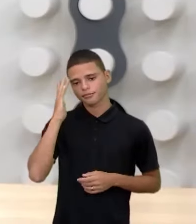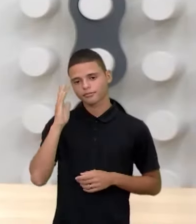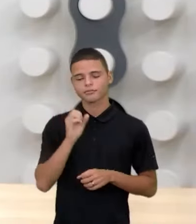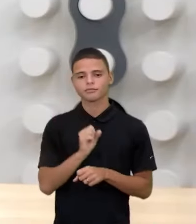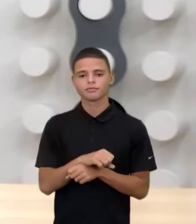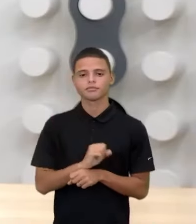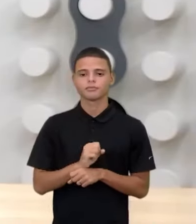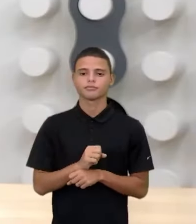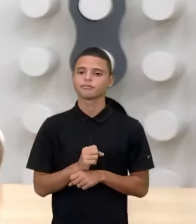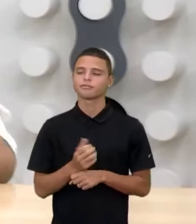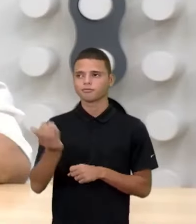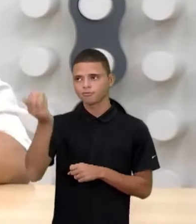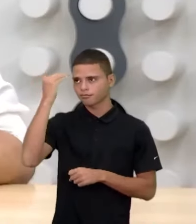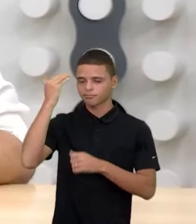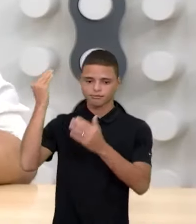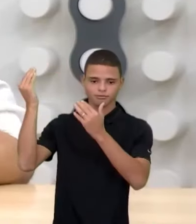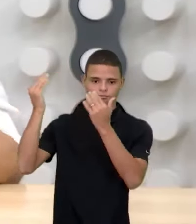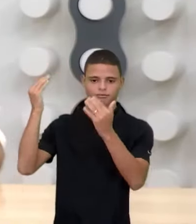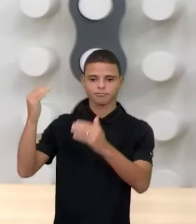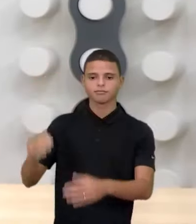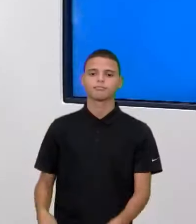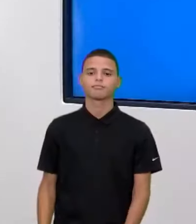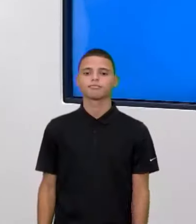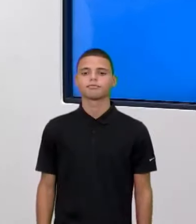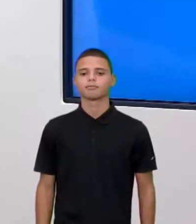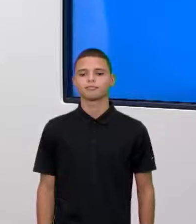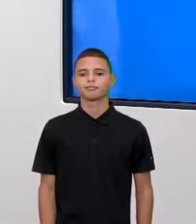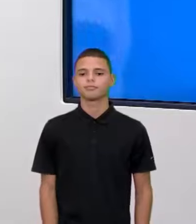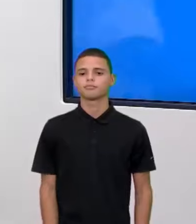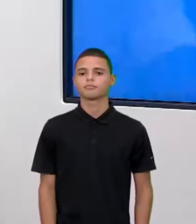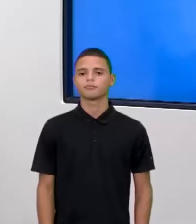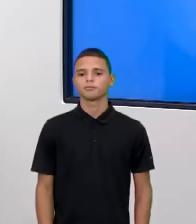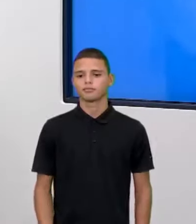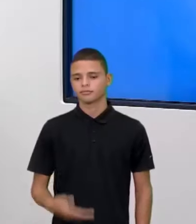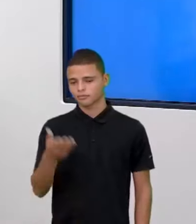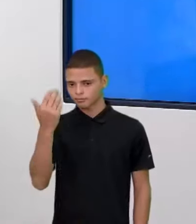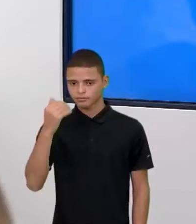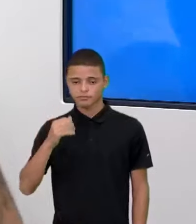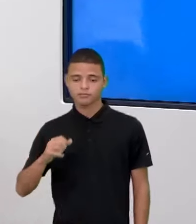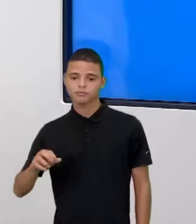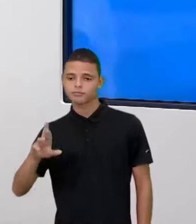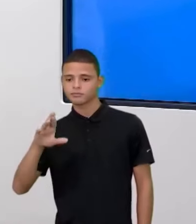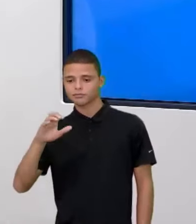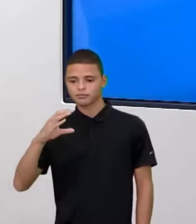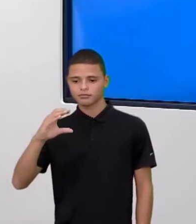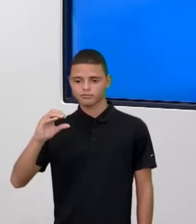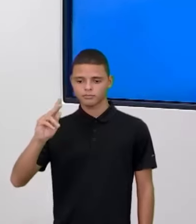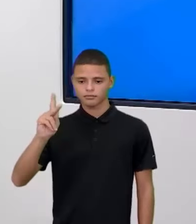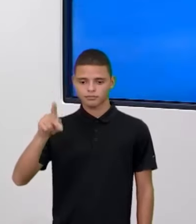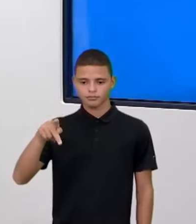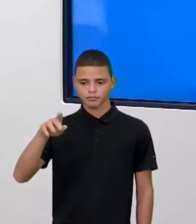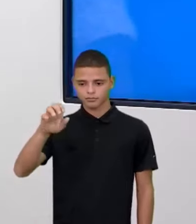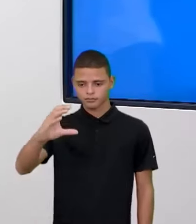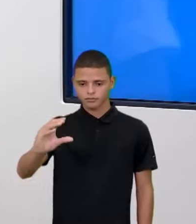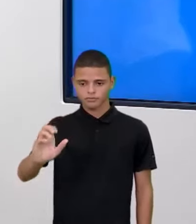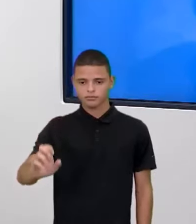seja psicológica também. E vamos lá pro rock, tem guitarra, tem baixo e